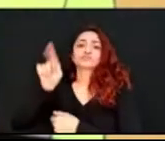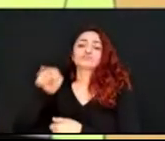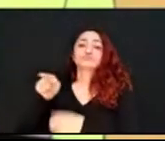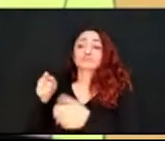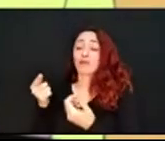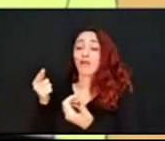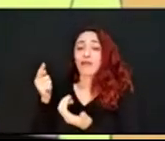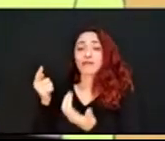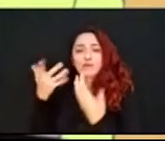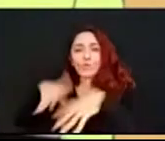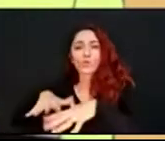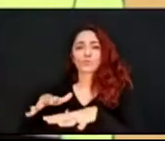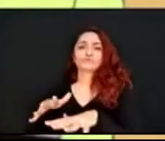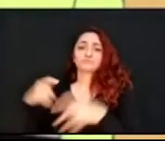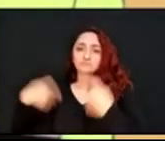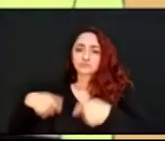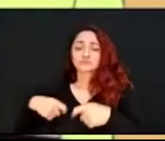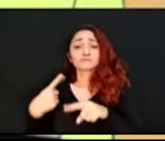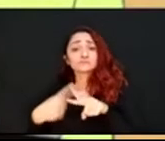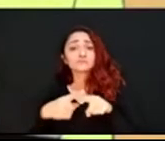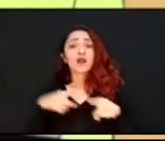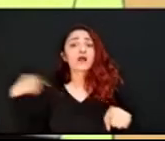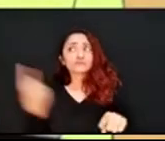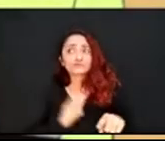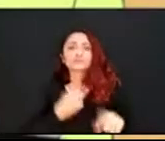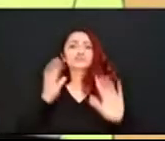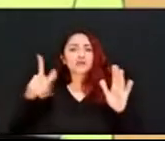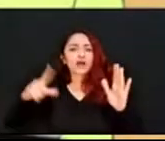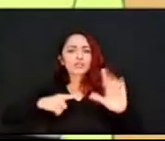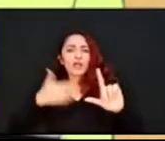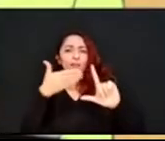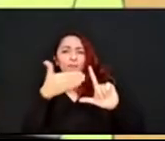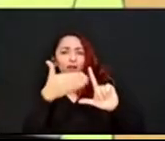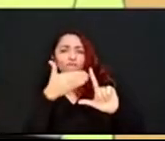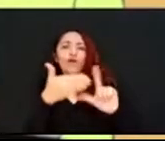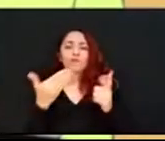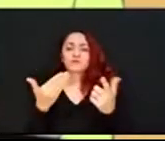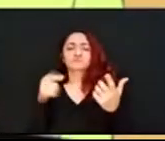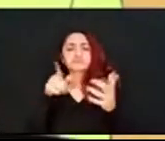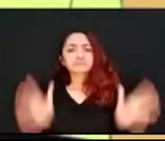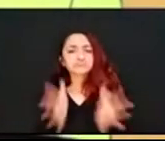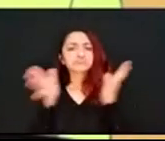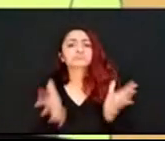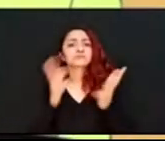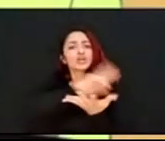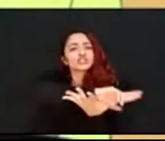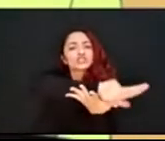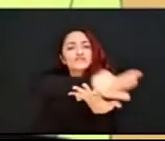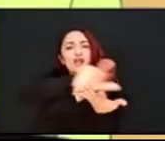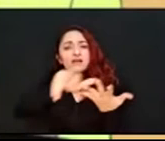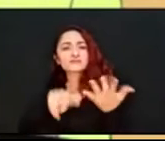na nossa plataforma de diversidade Como que você enxerga essa aplicação